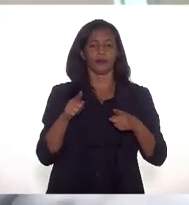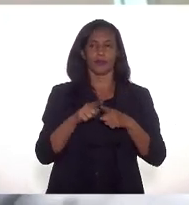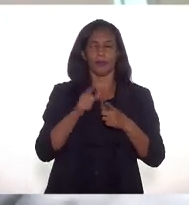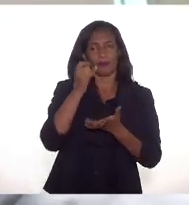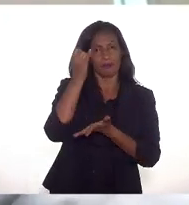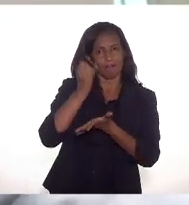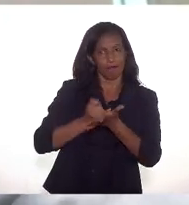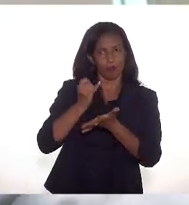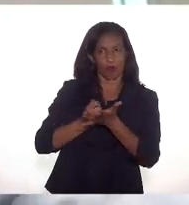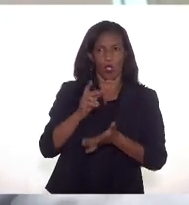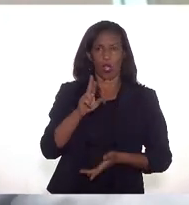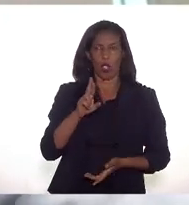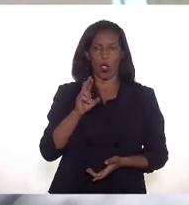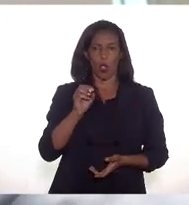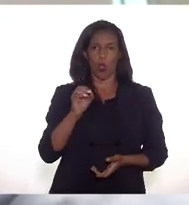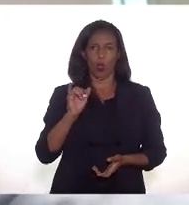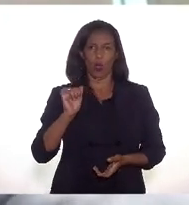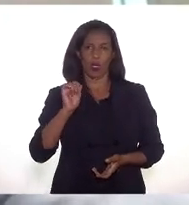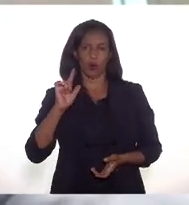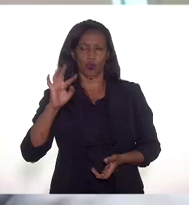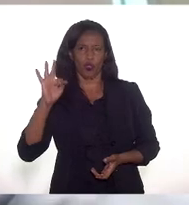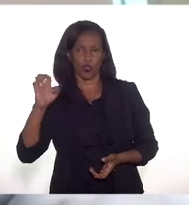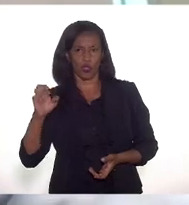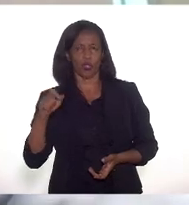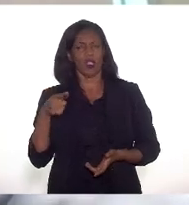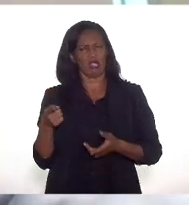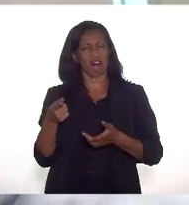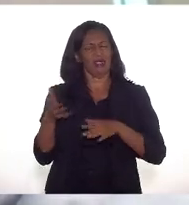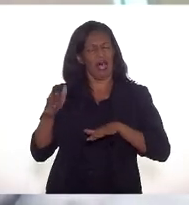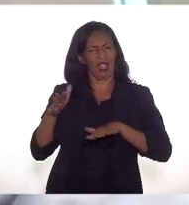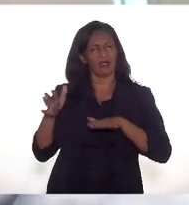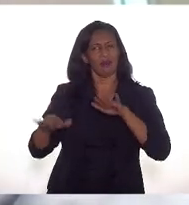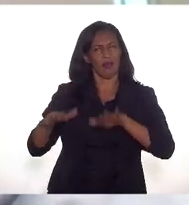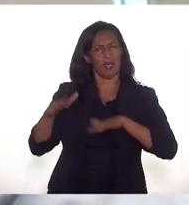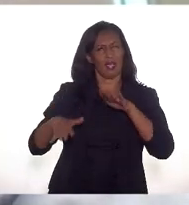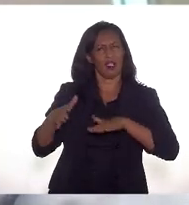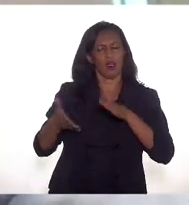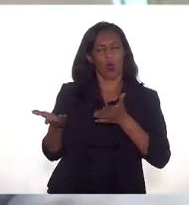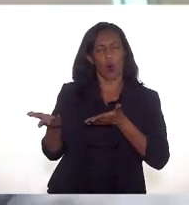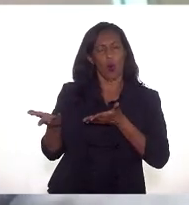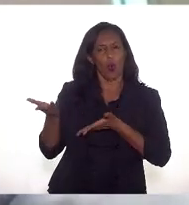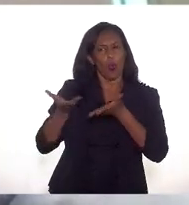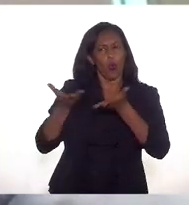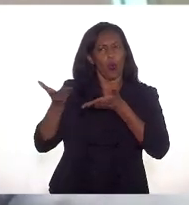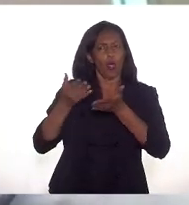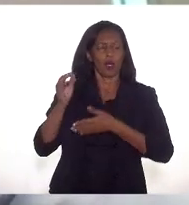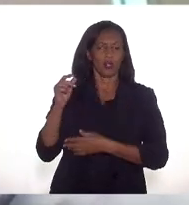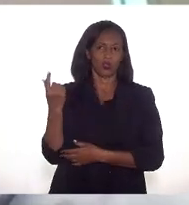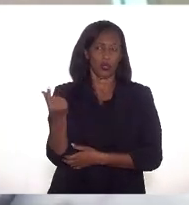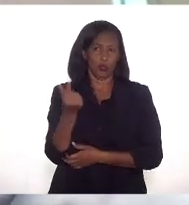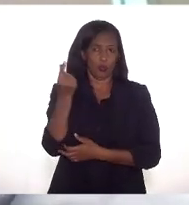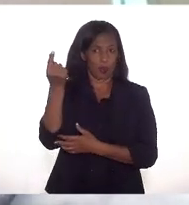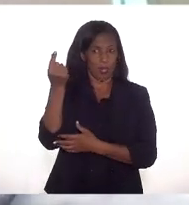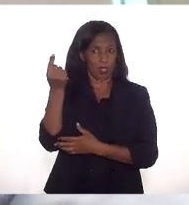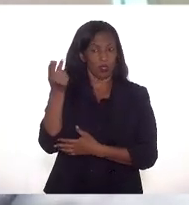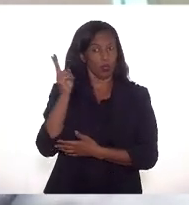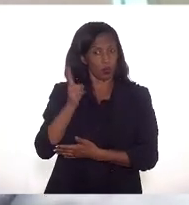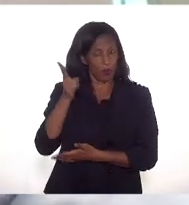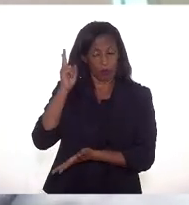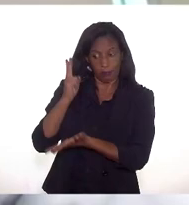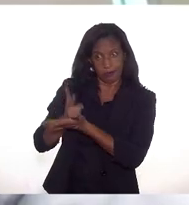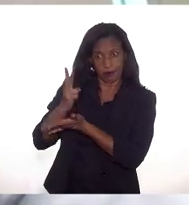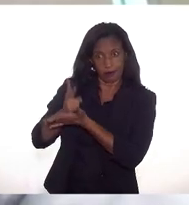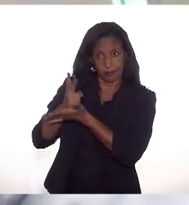está se recuperando, dado o novo patamar de preços do barril. Espero eu que esse patamar se